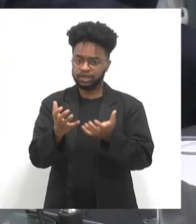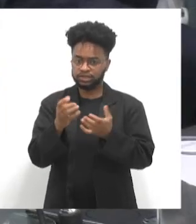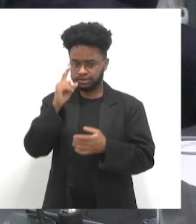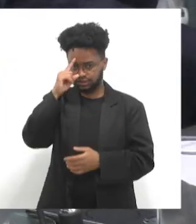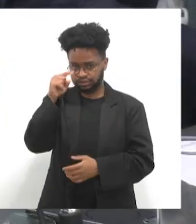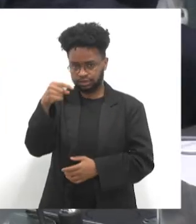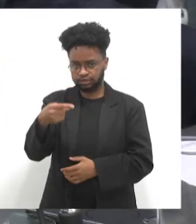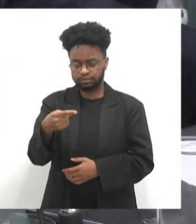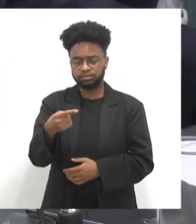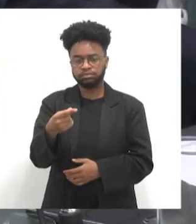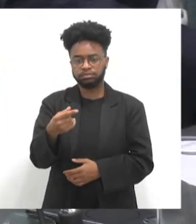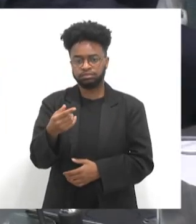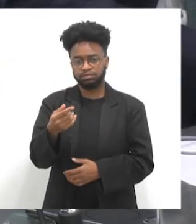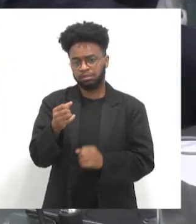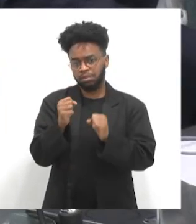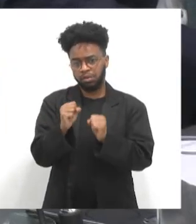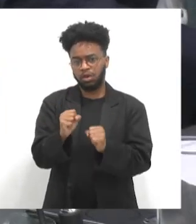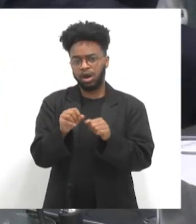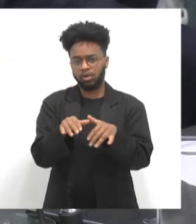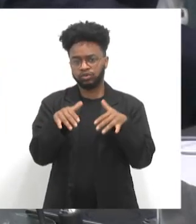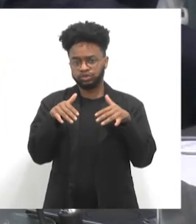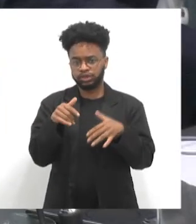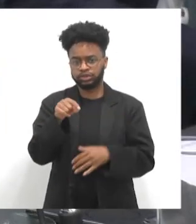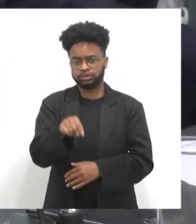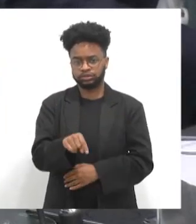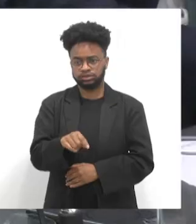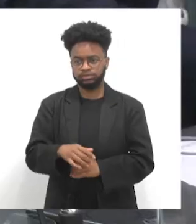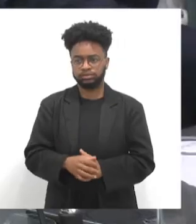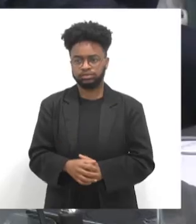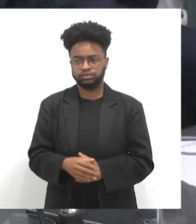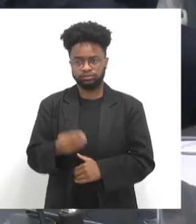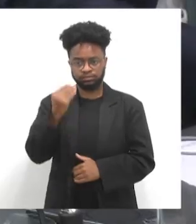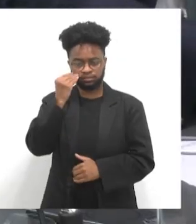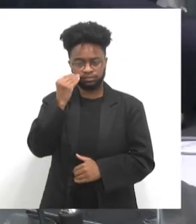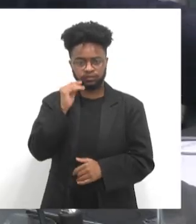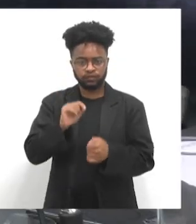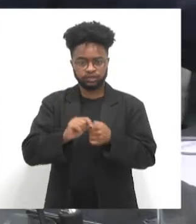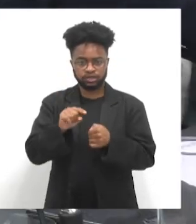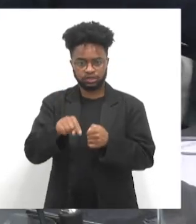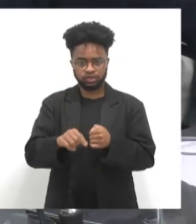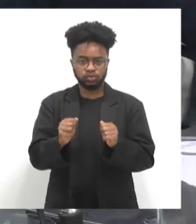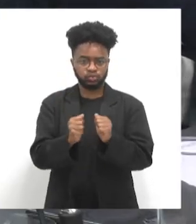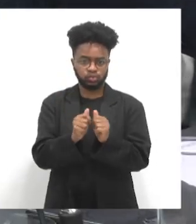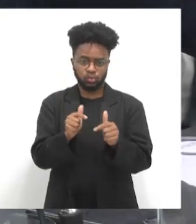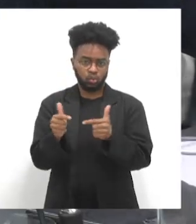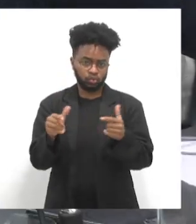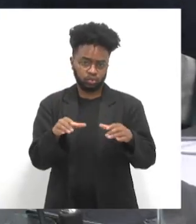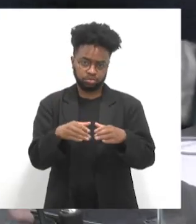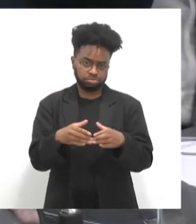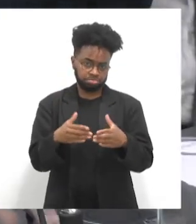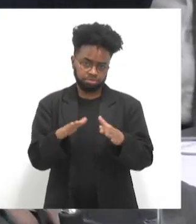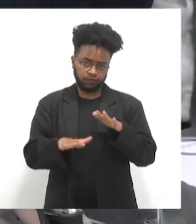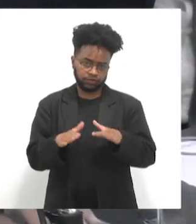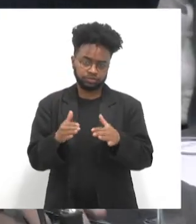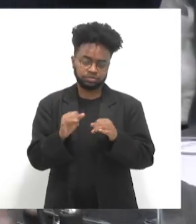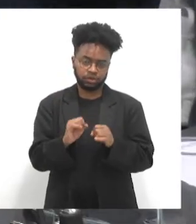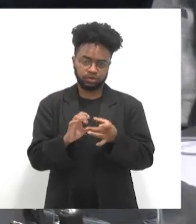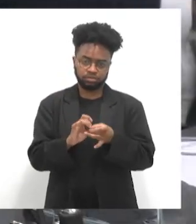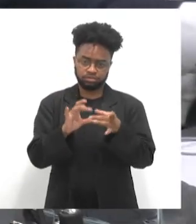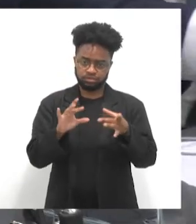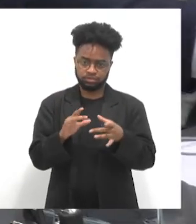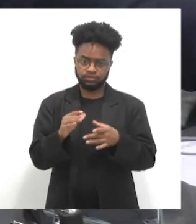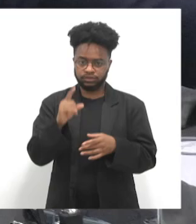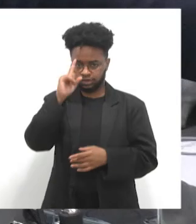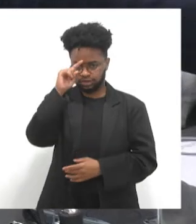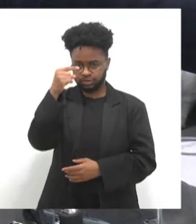semana, aí, trazer alguma audiência para que possamos realizar, ainda que em conjunto com outra comissão, fiquem à vontade para trazê-los na